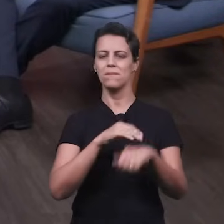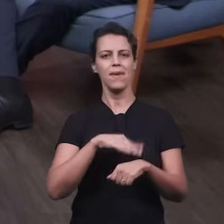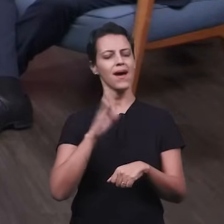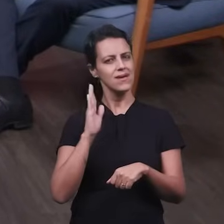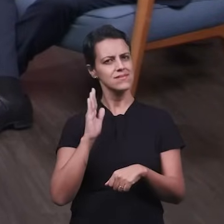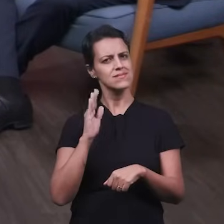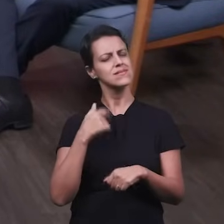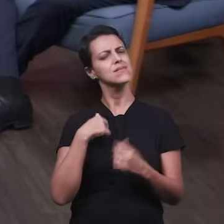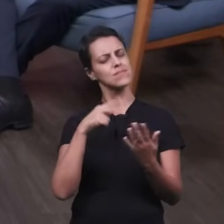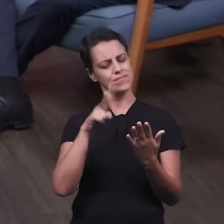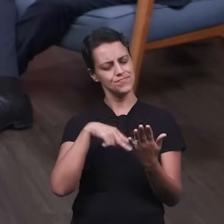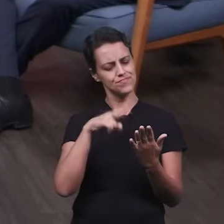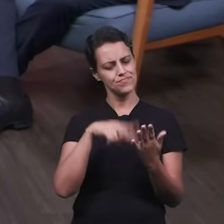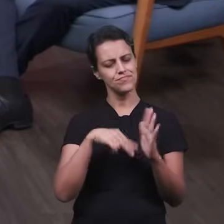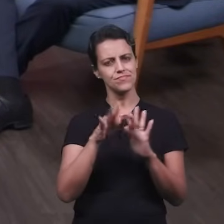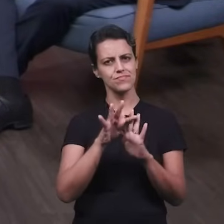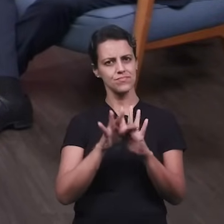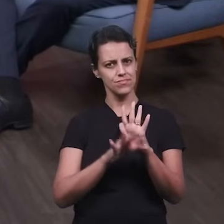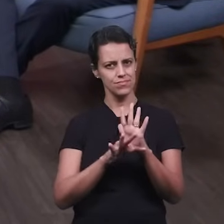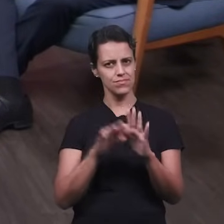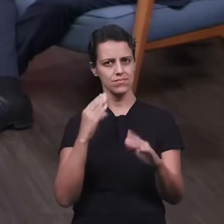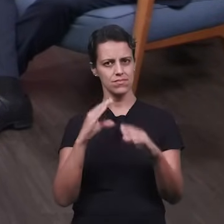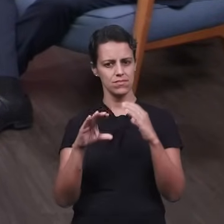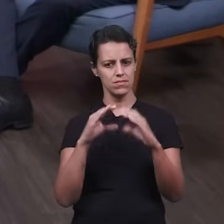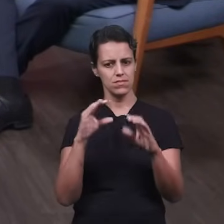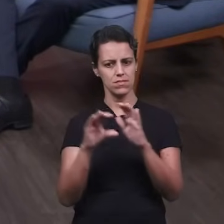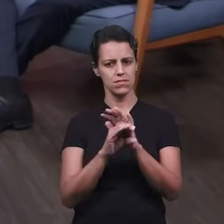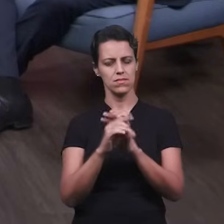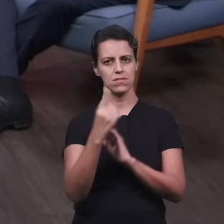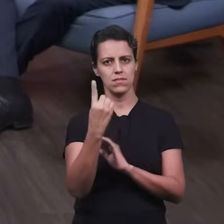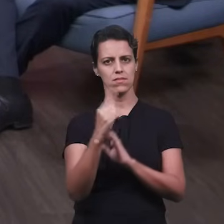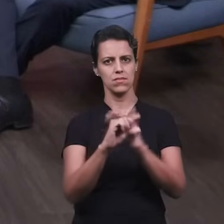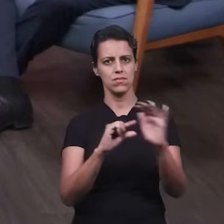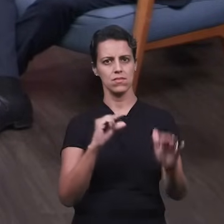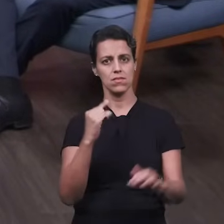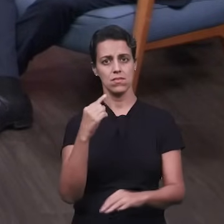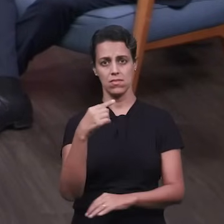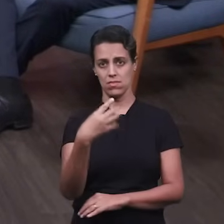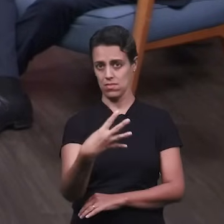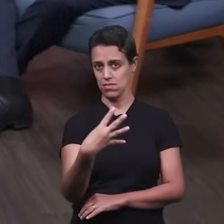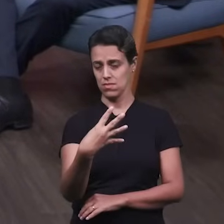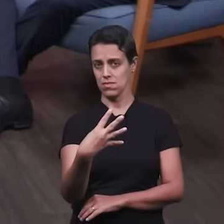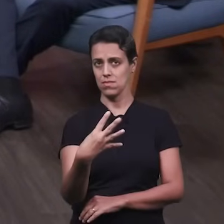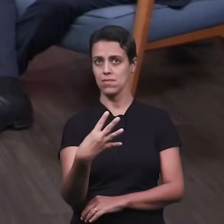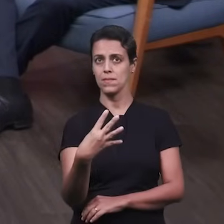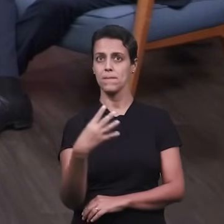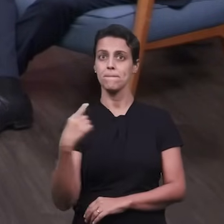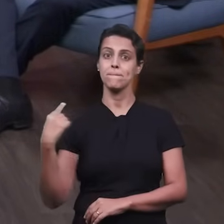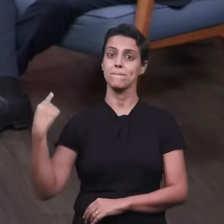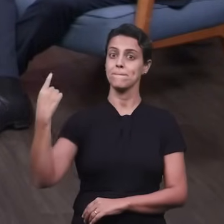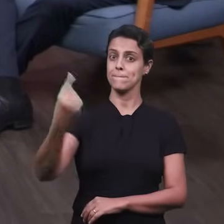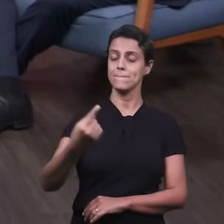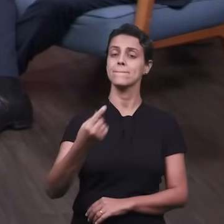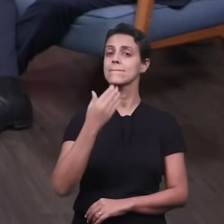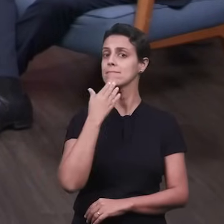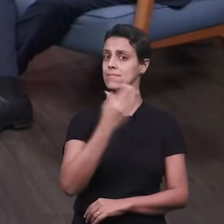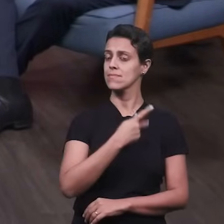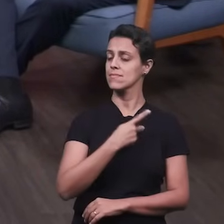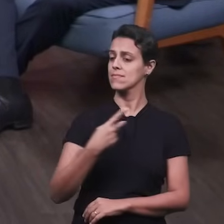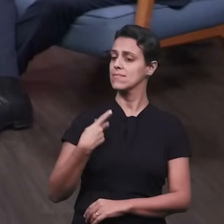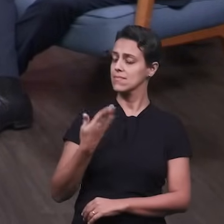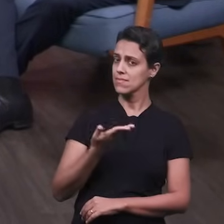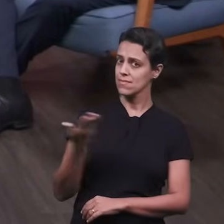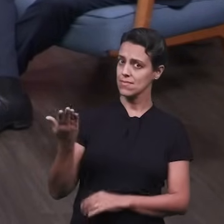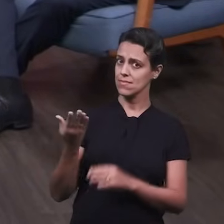vou começar lendo um texto, ou uma parte do texto está em Cantares, capítulo 1, verso 4, e depois vou pedir que os pastores aqui